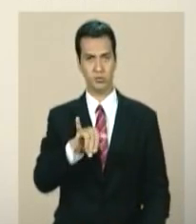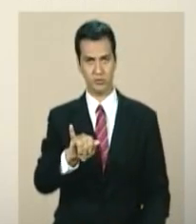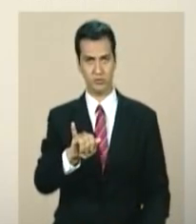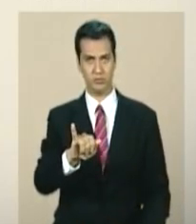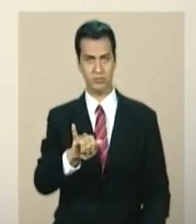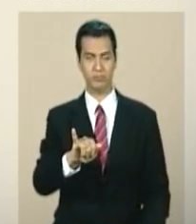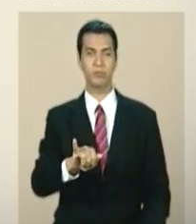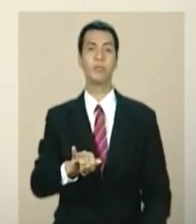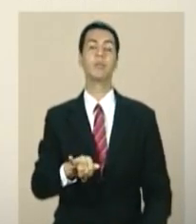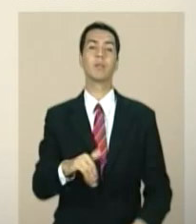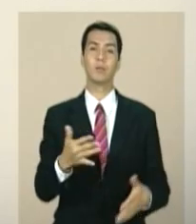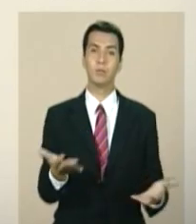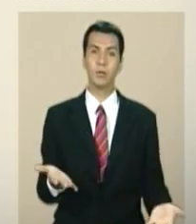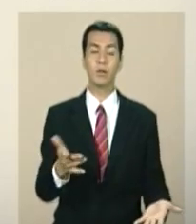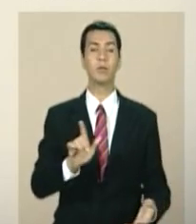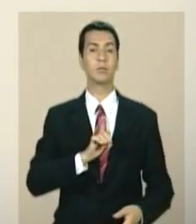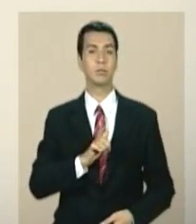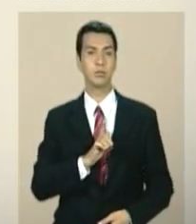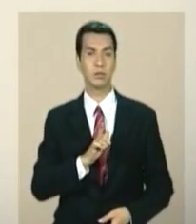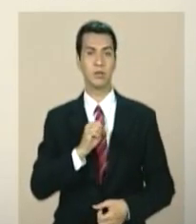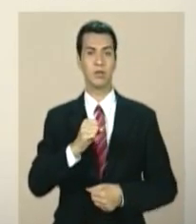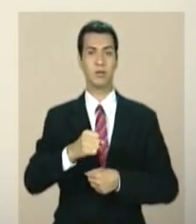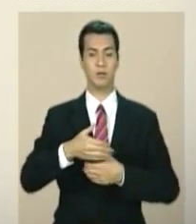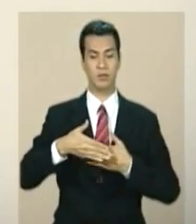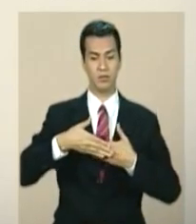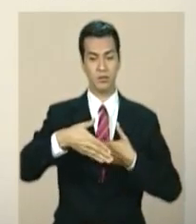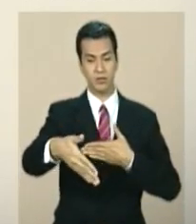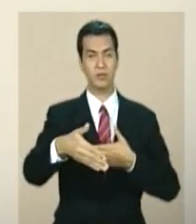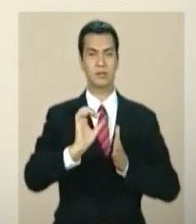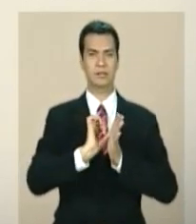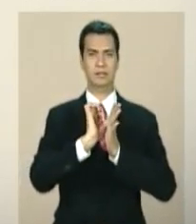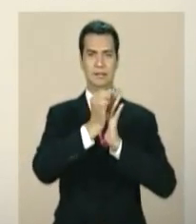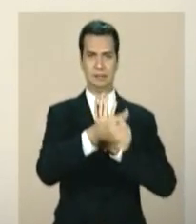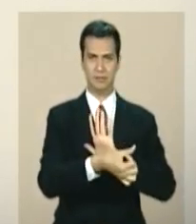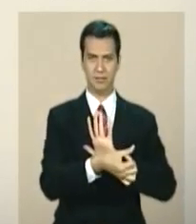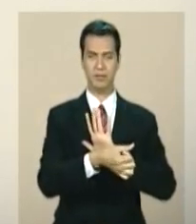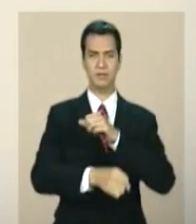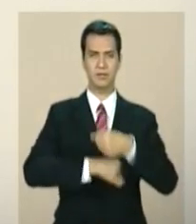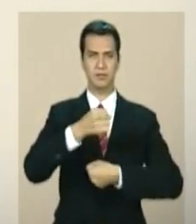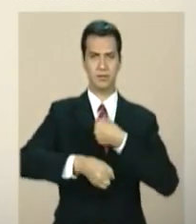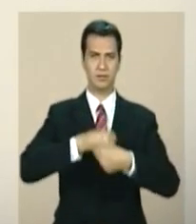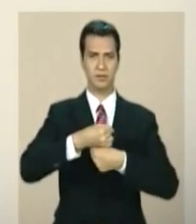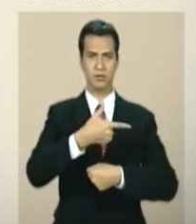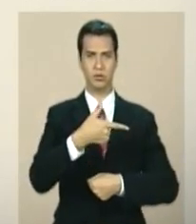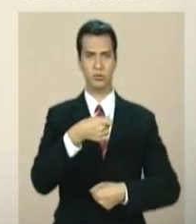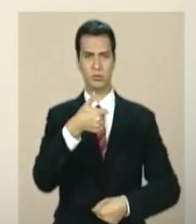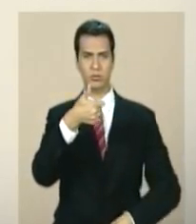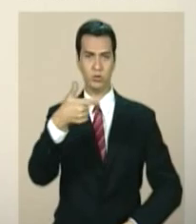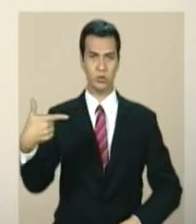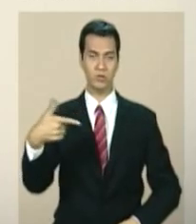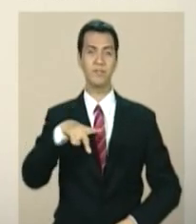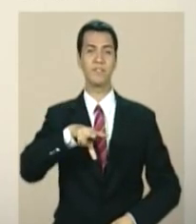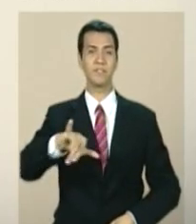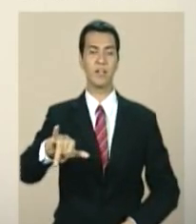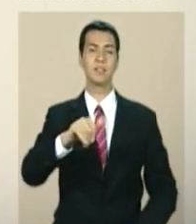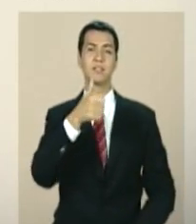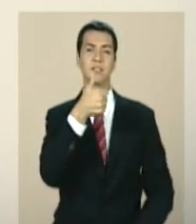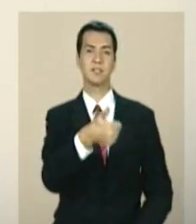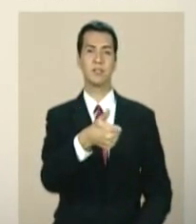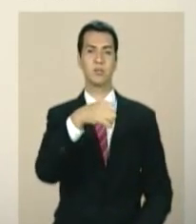ProUni somente na seleção desse primeiro semestre de 2012 vamos oferecer